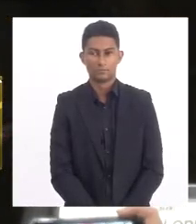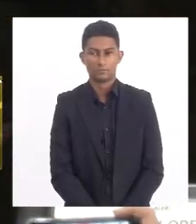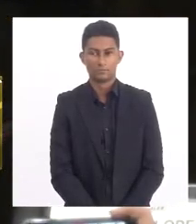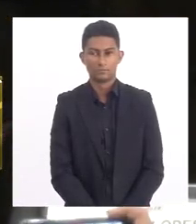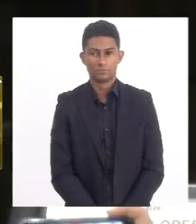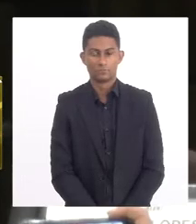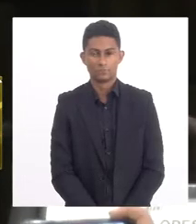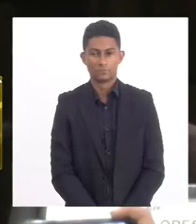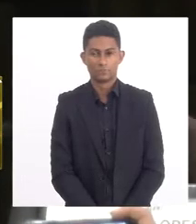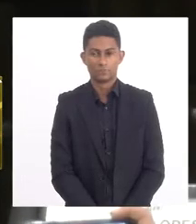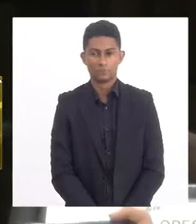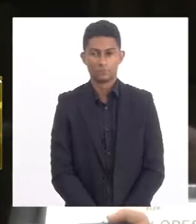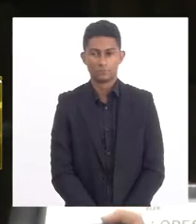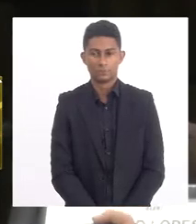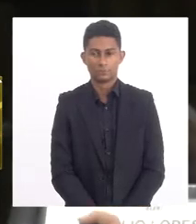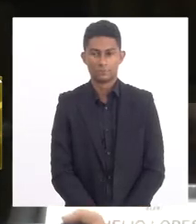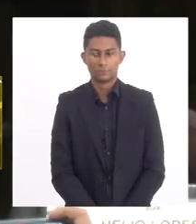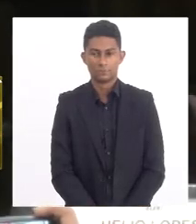oi kkk